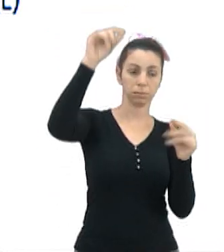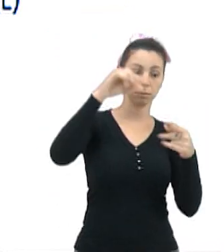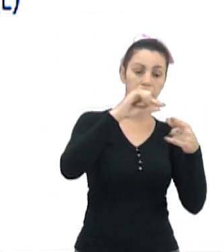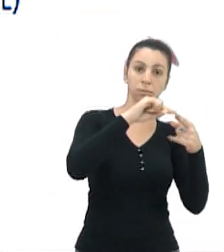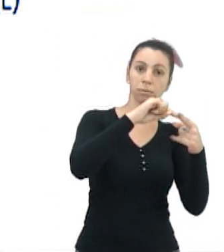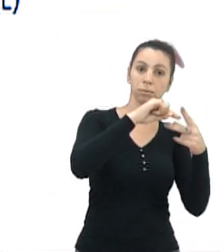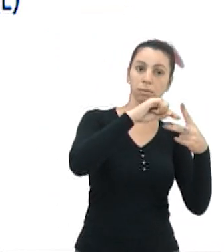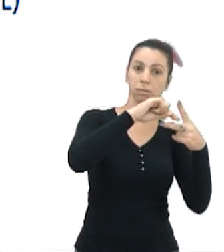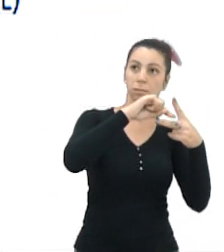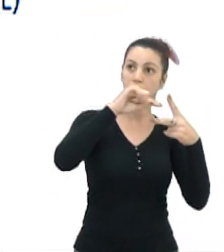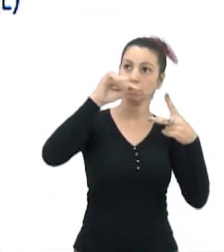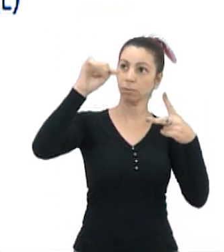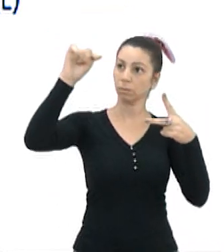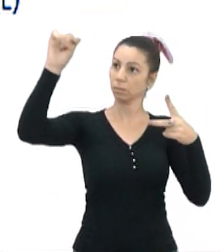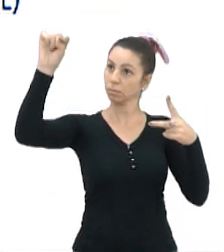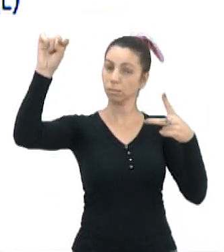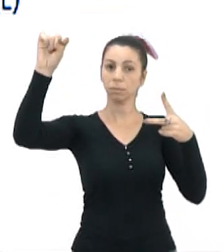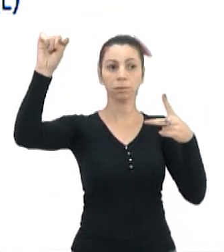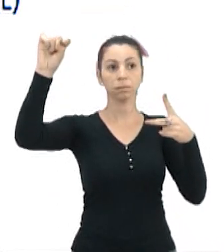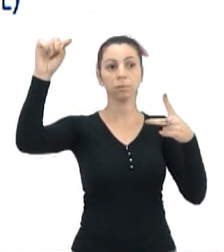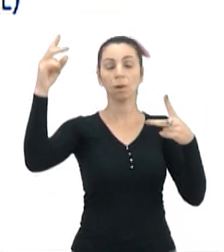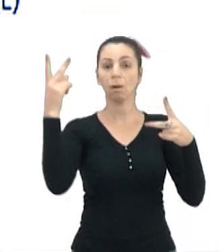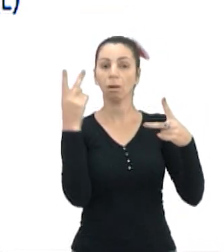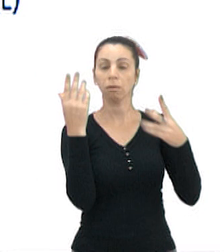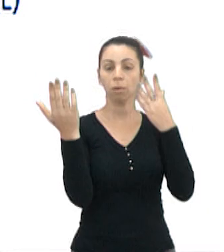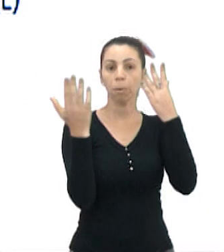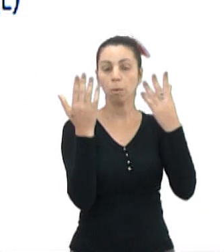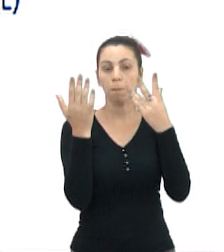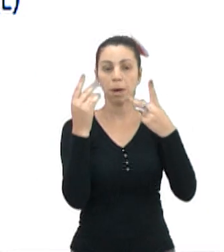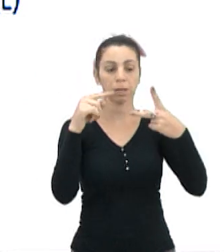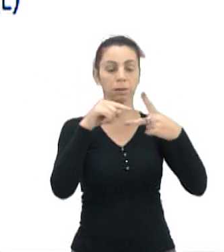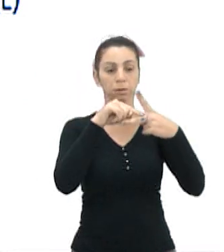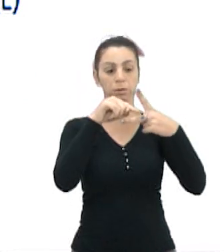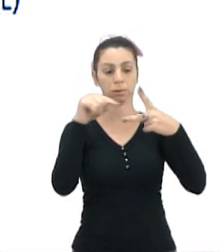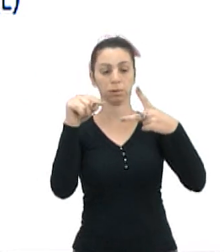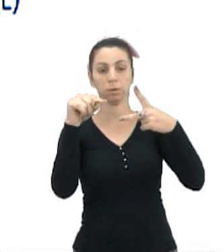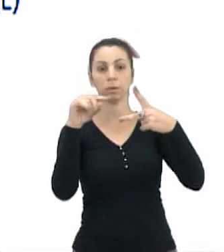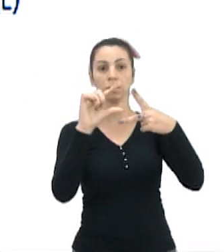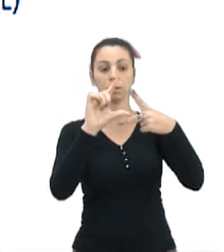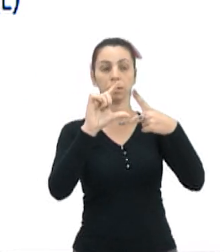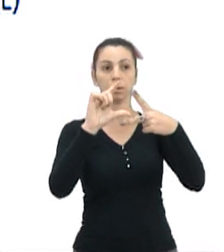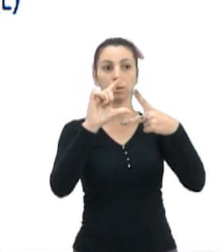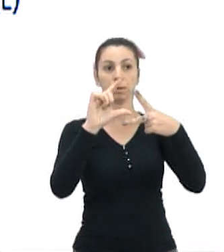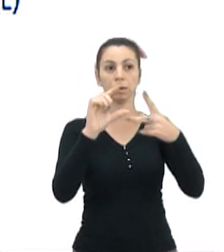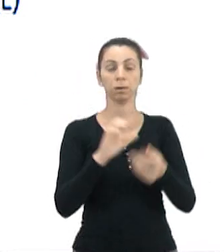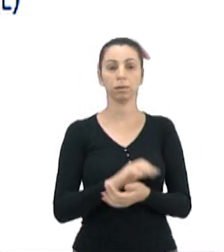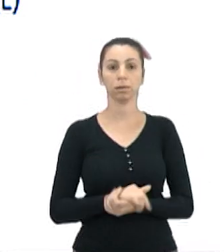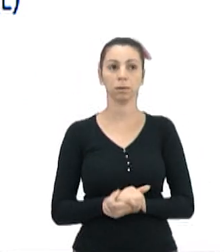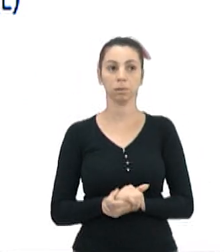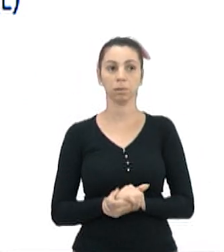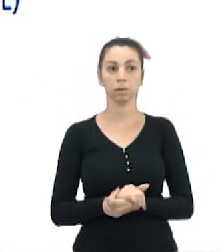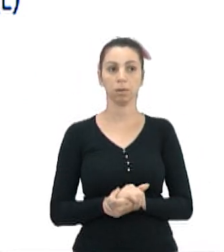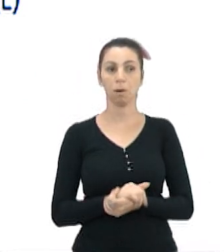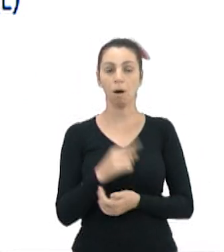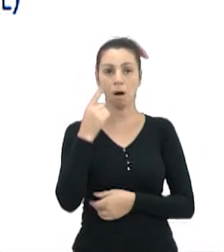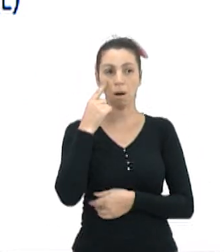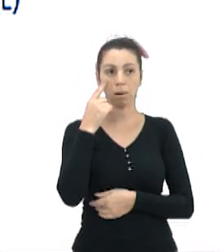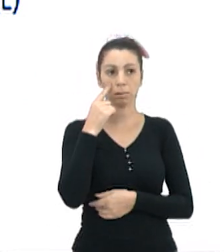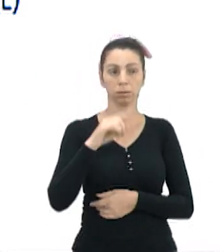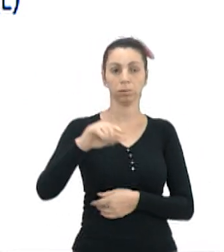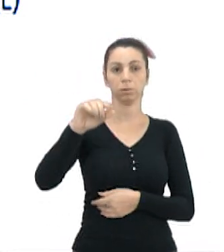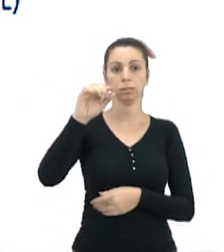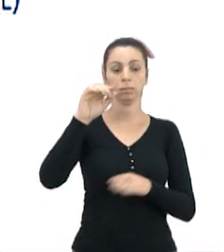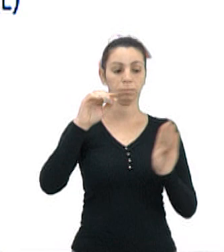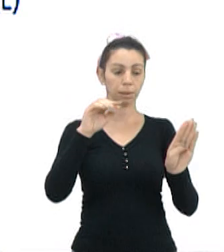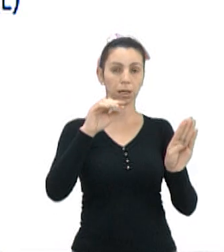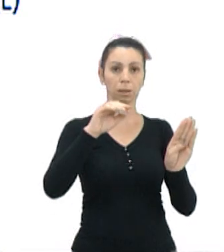vamos comparar os dois triângulos que aparecem aqui. O triângulo BAM, eu tenho dois